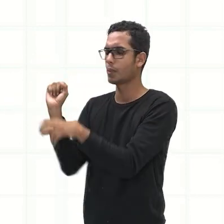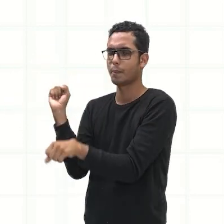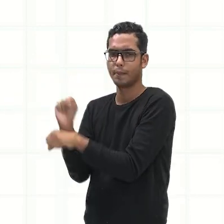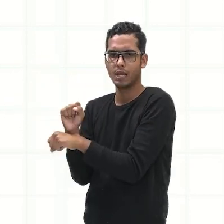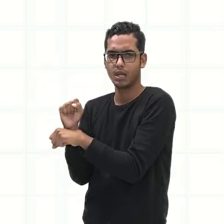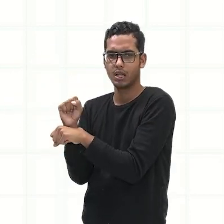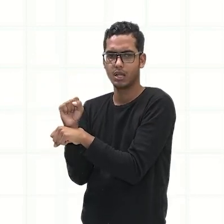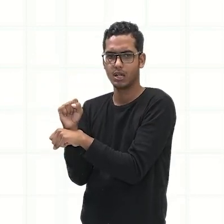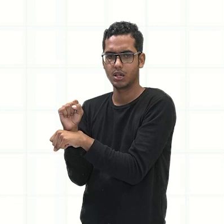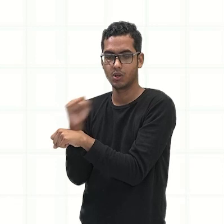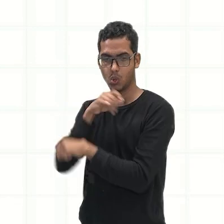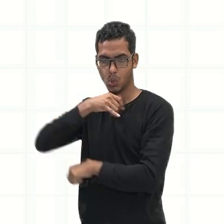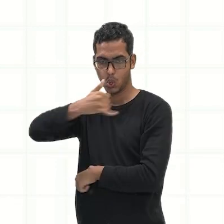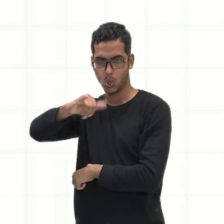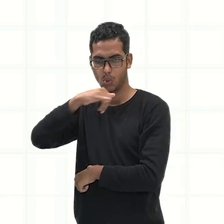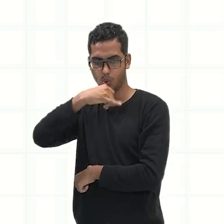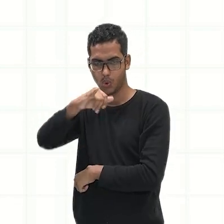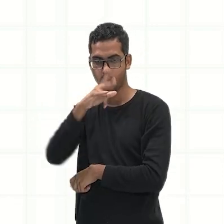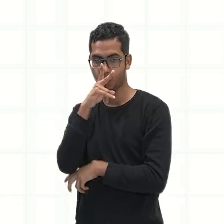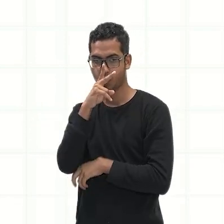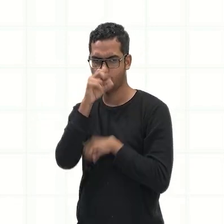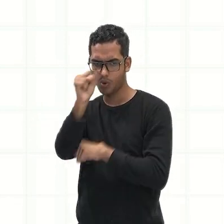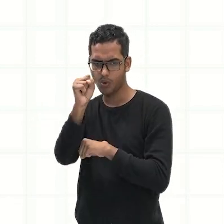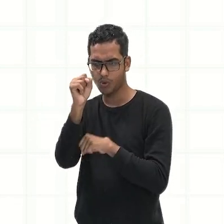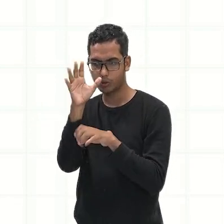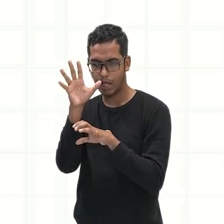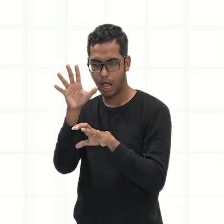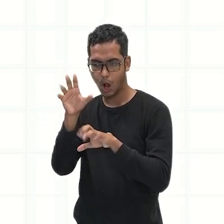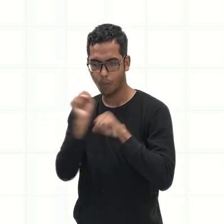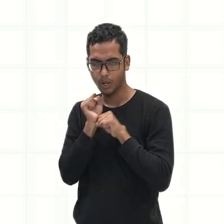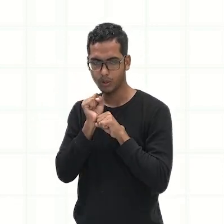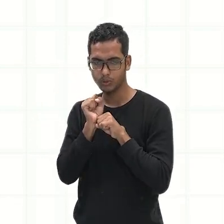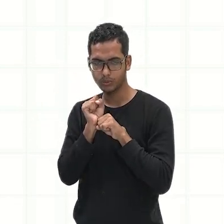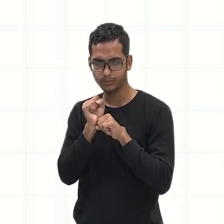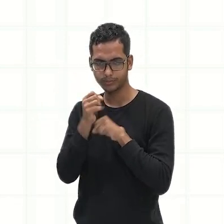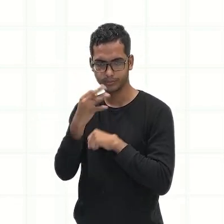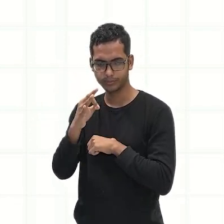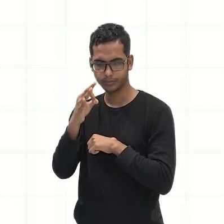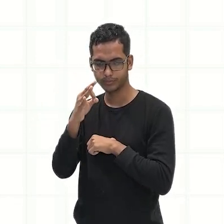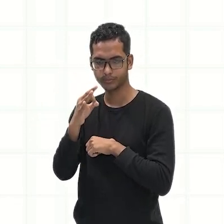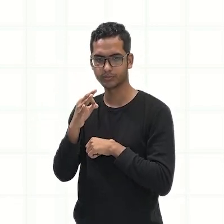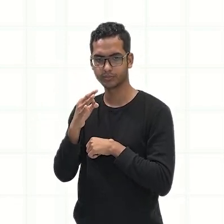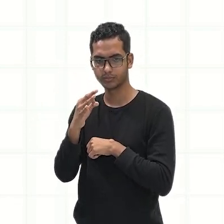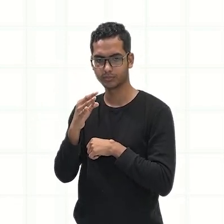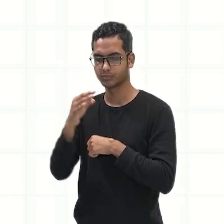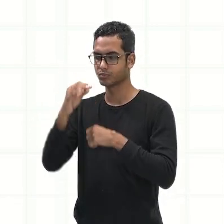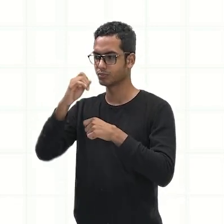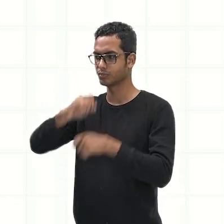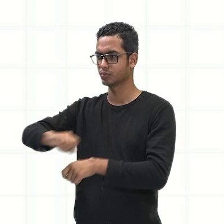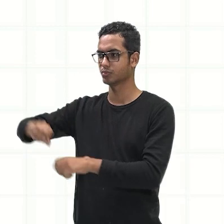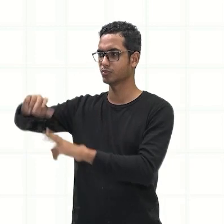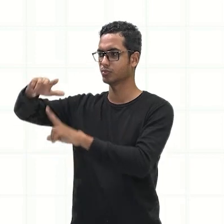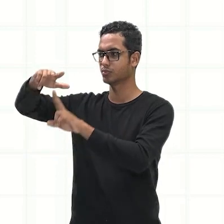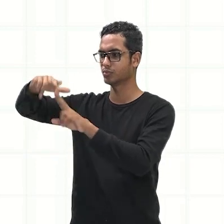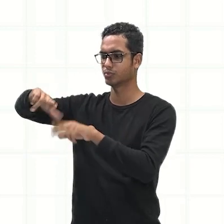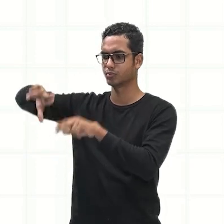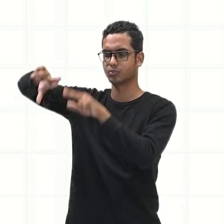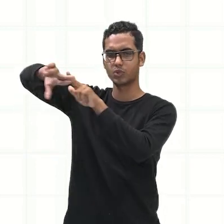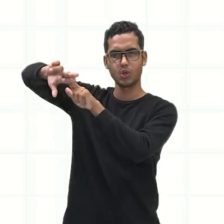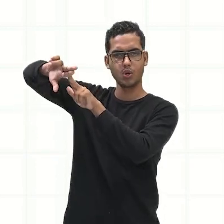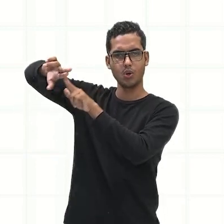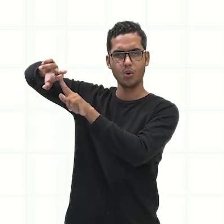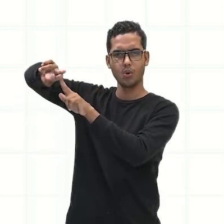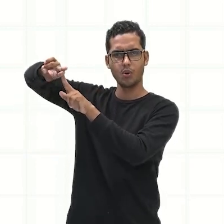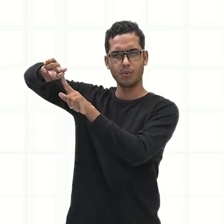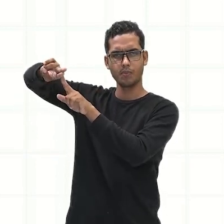energia potencial, né? Ele acumulou aí essa energia potencial. Então, tem uma potência aí para realizar uma outra atividade.